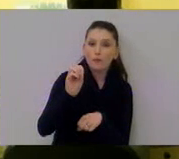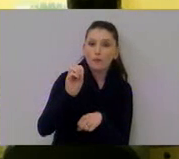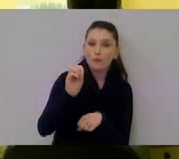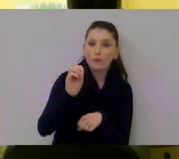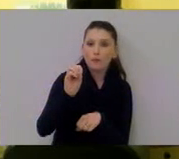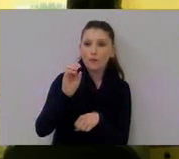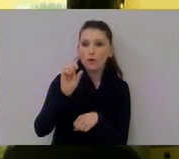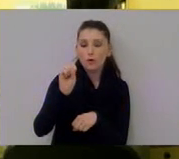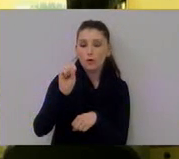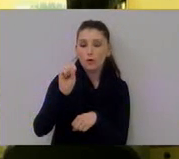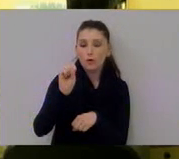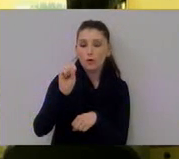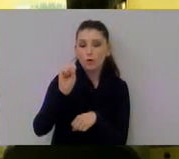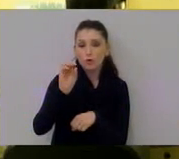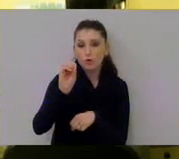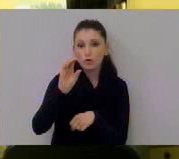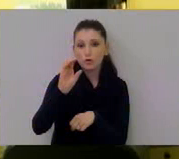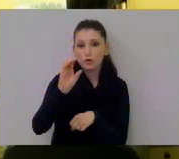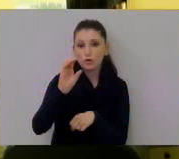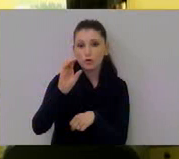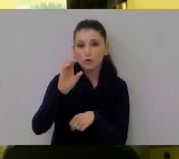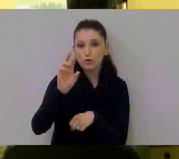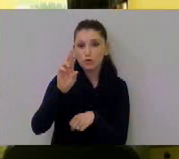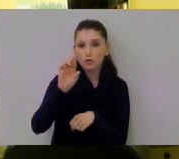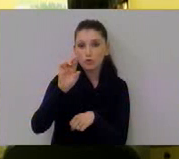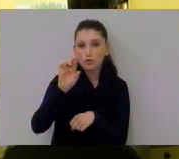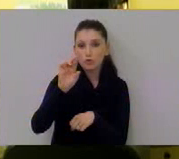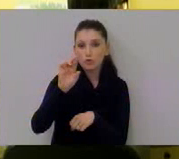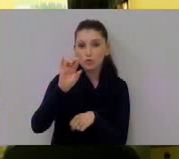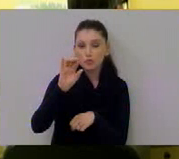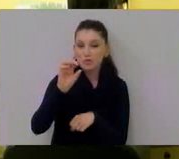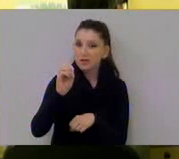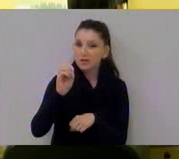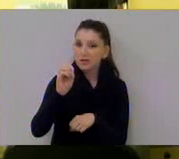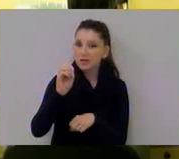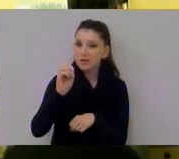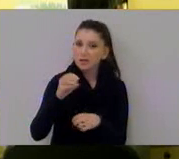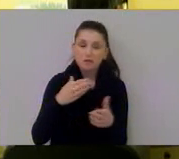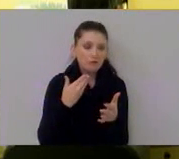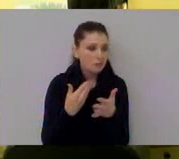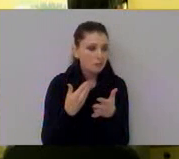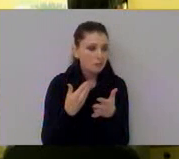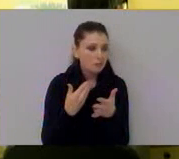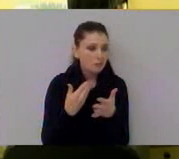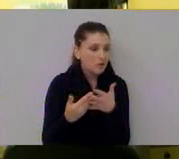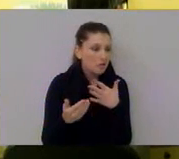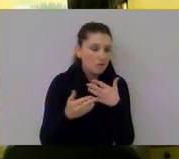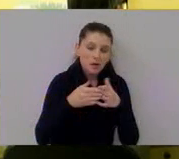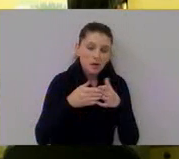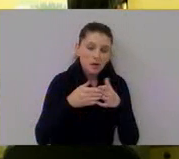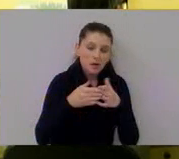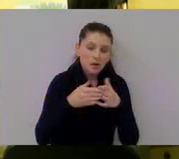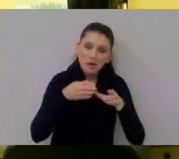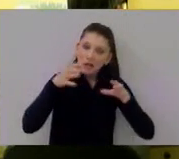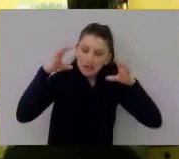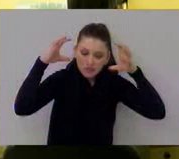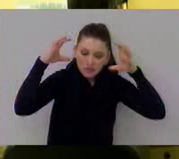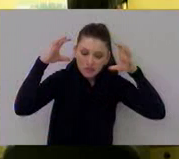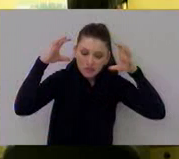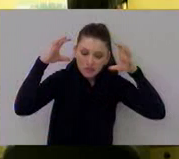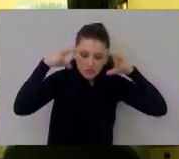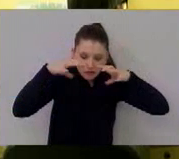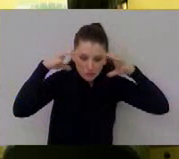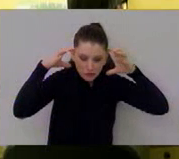chuva, sei que a chuva foi grande, sei que foi muita chuva,